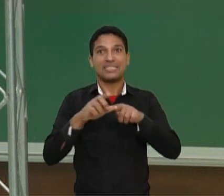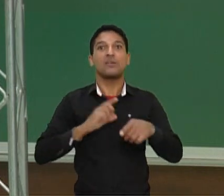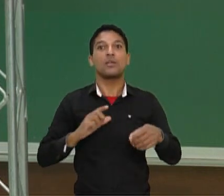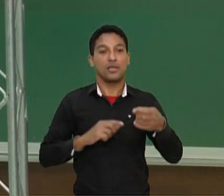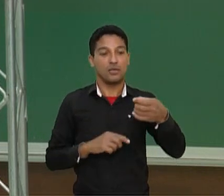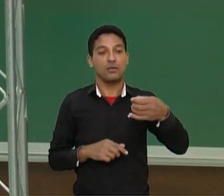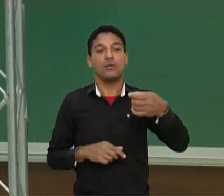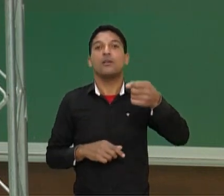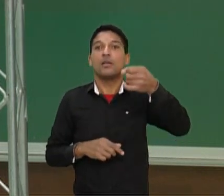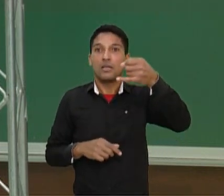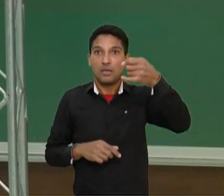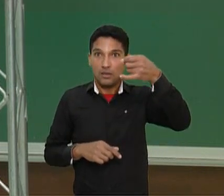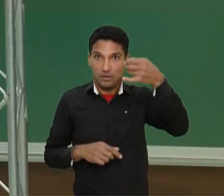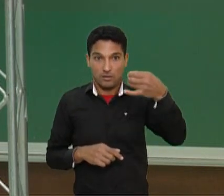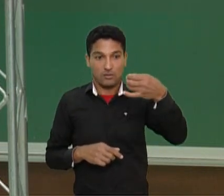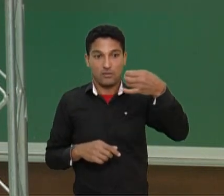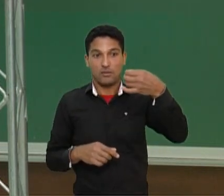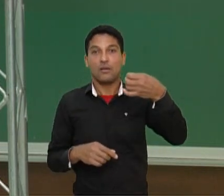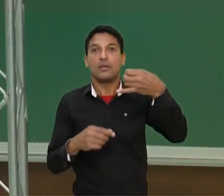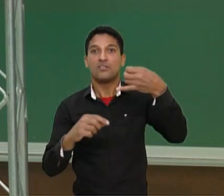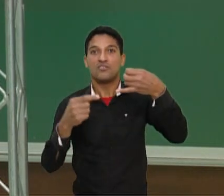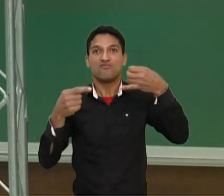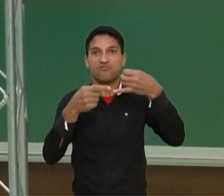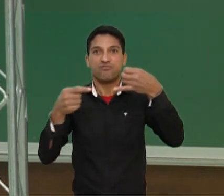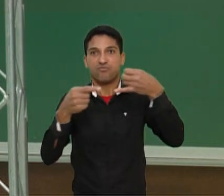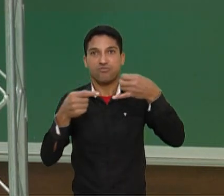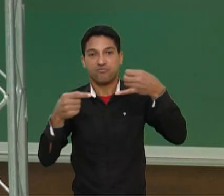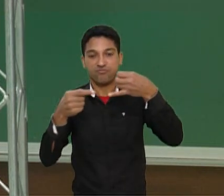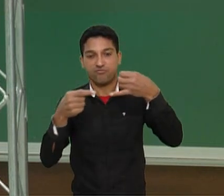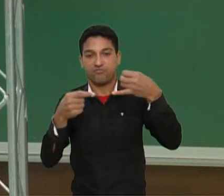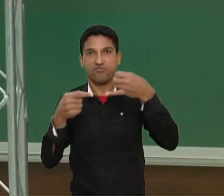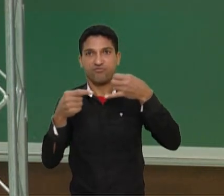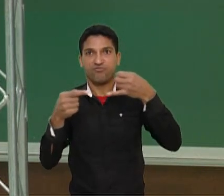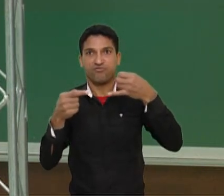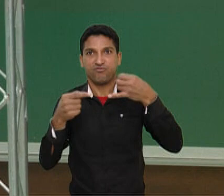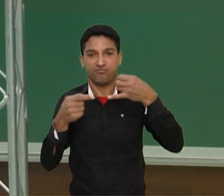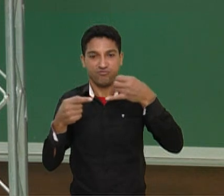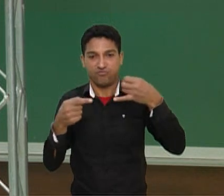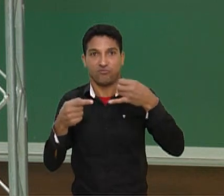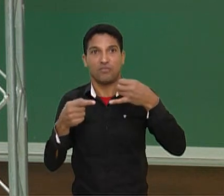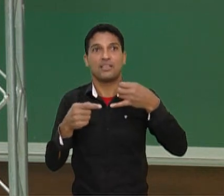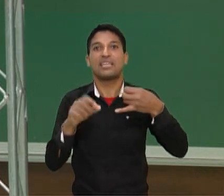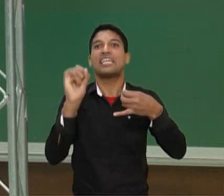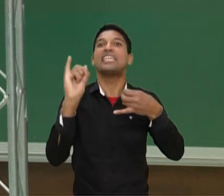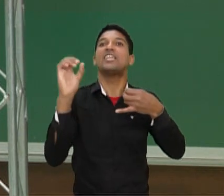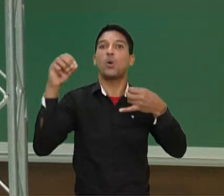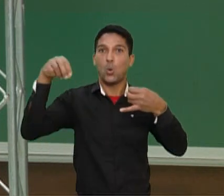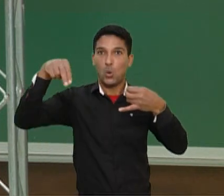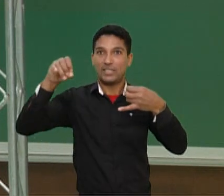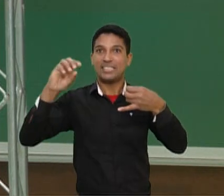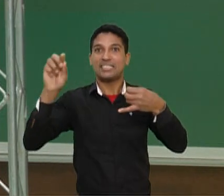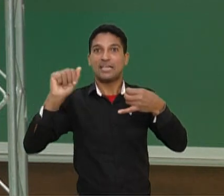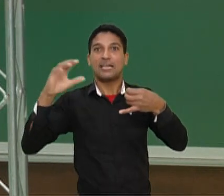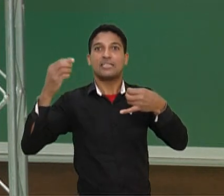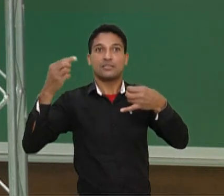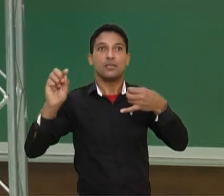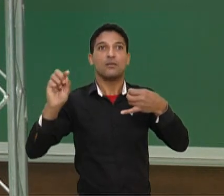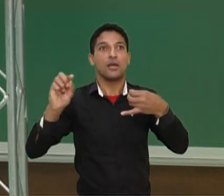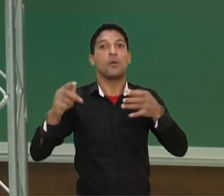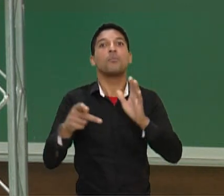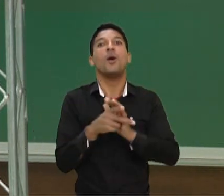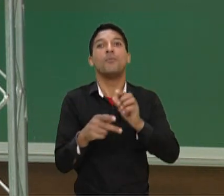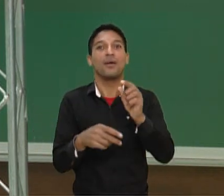gente representa esse grau de ionização pela letra alfa, tá? Alfa é qualidade. Talvez quem é de Curitiba vai entender a piada,